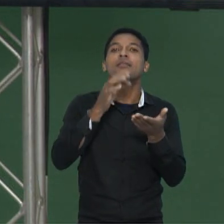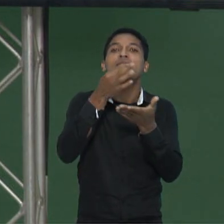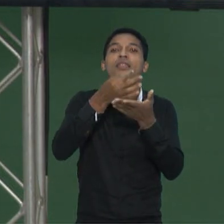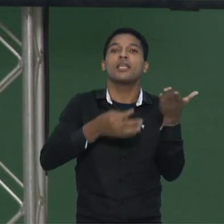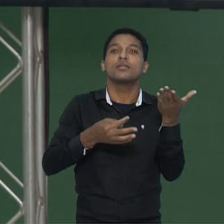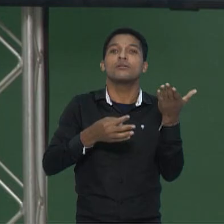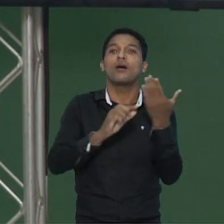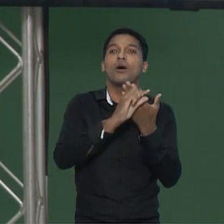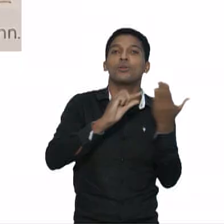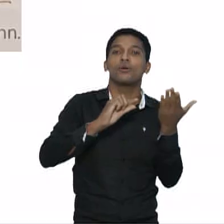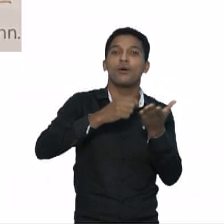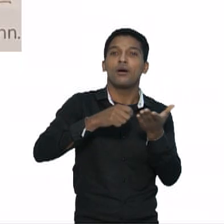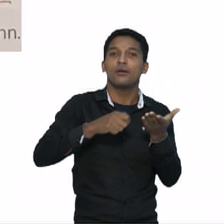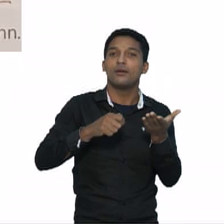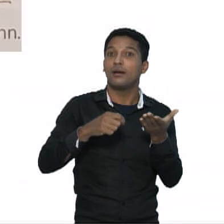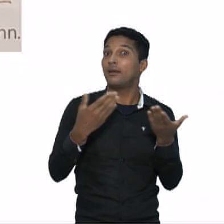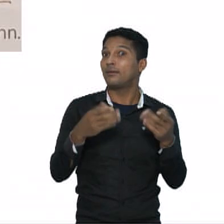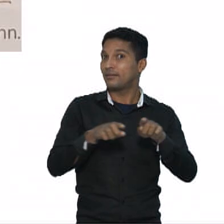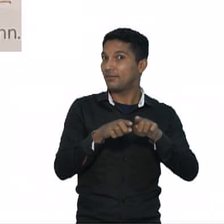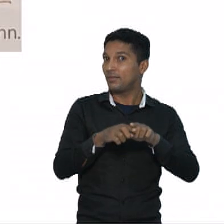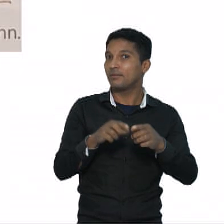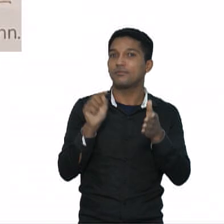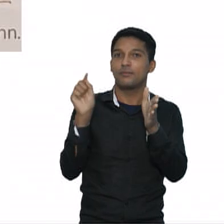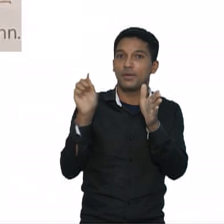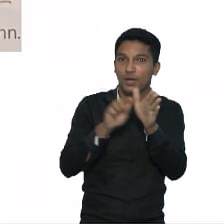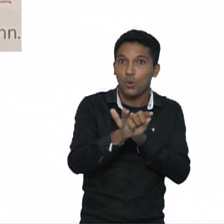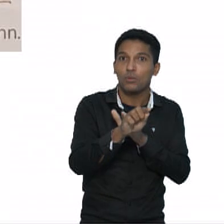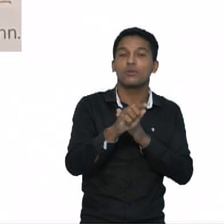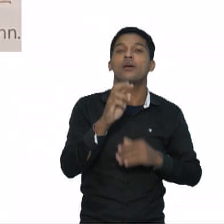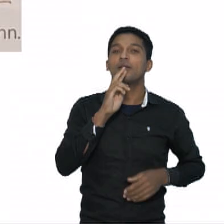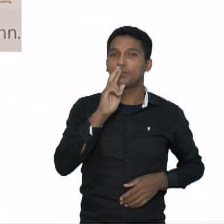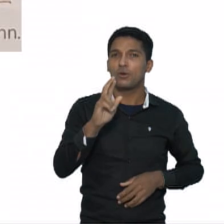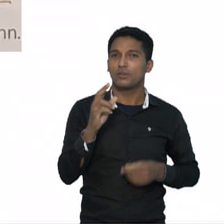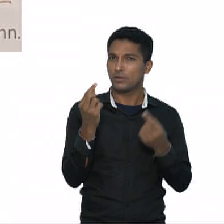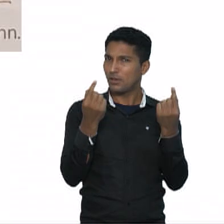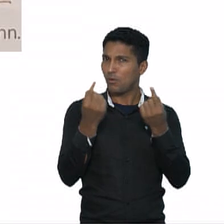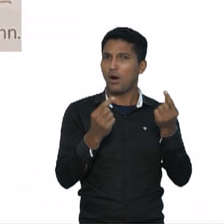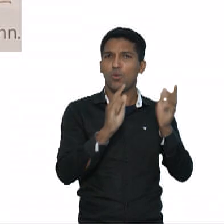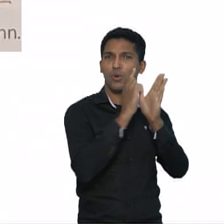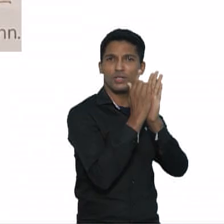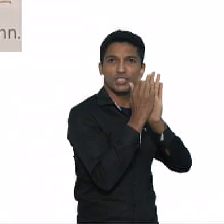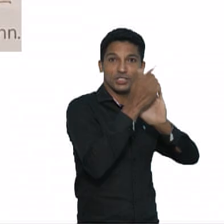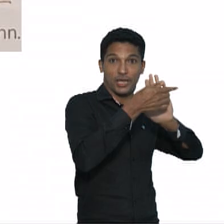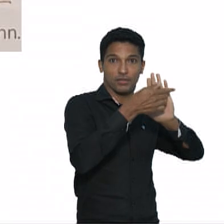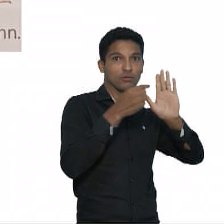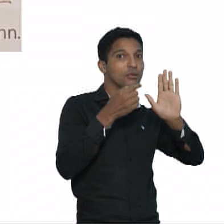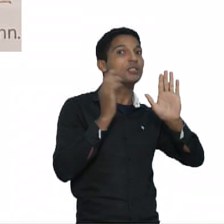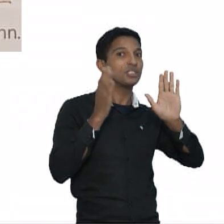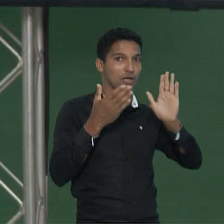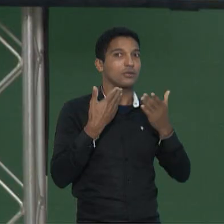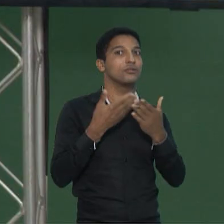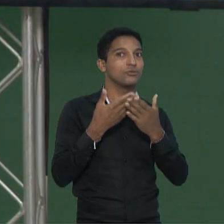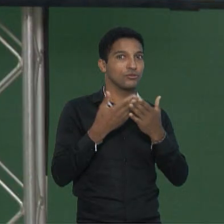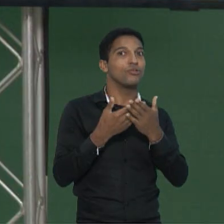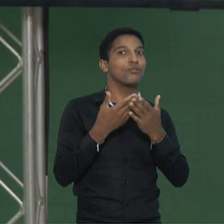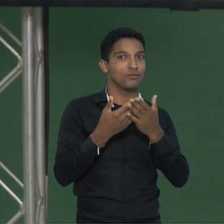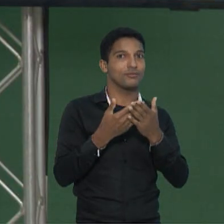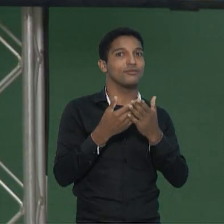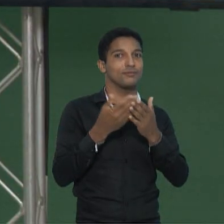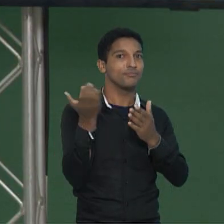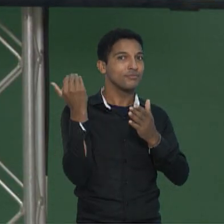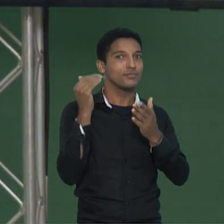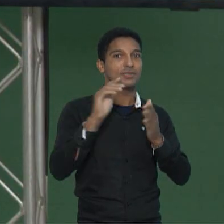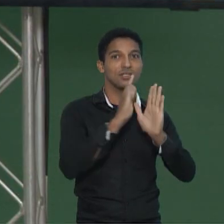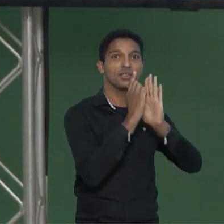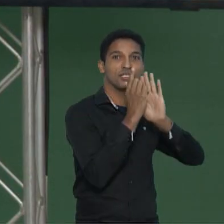questões. Qual é esse gênero textual? Nós já trabalhamos sobre ele. Quem é o autor desse